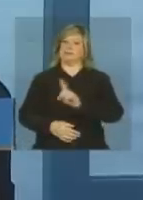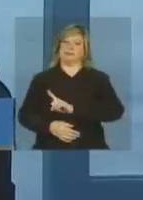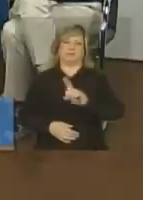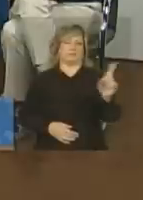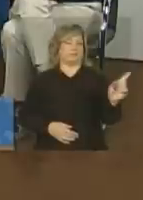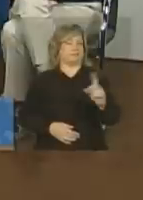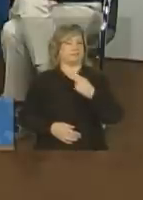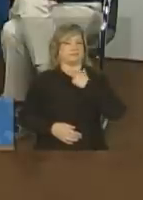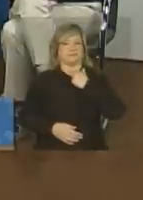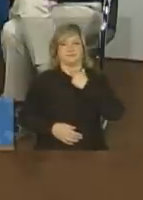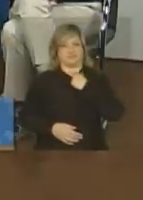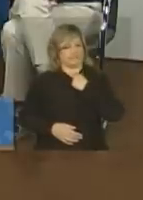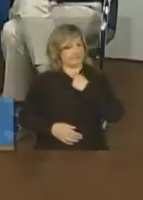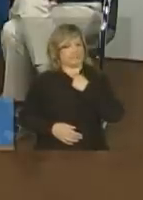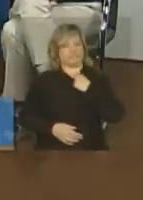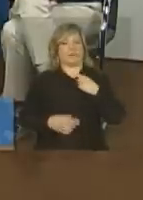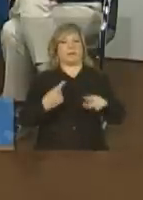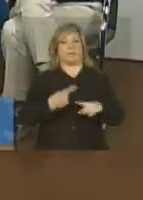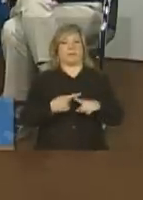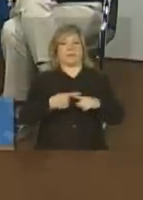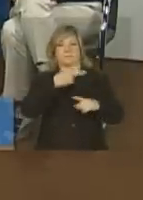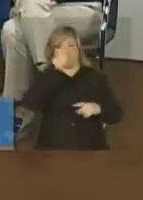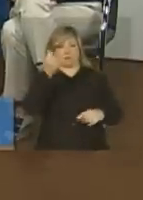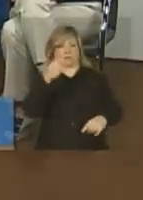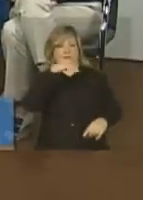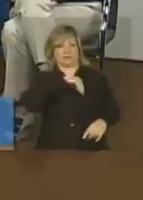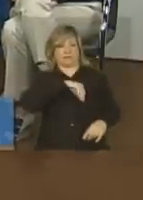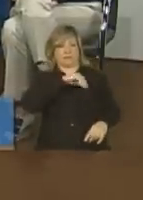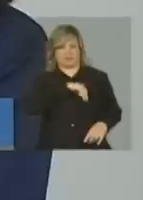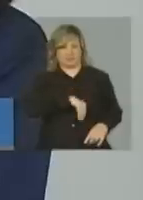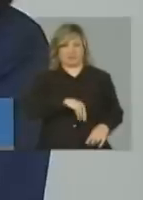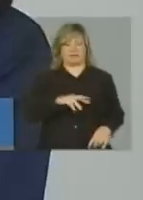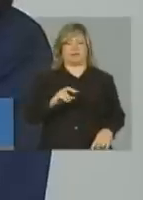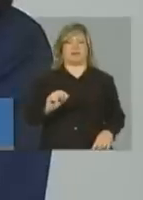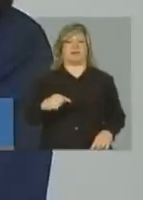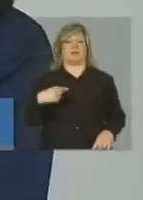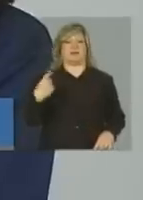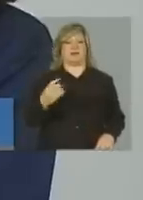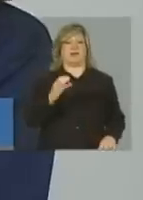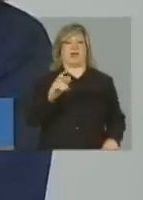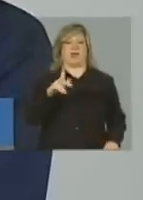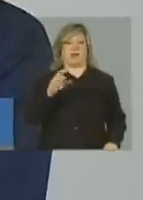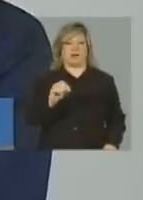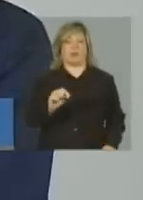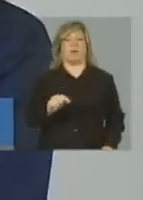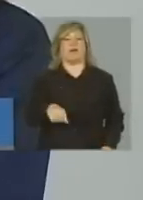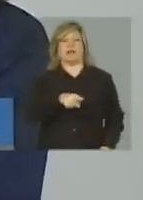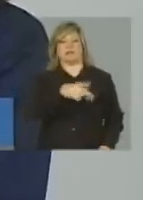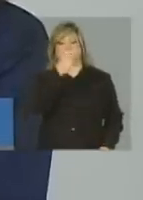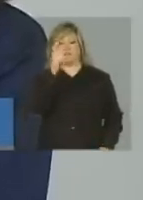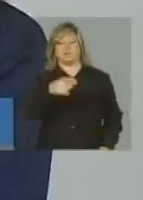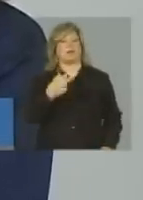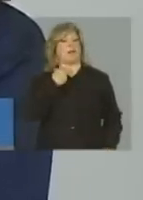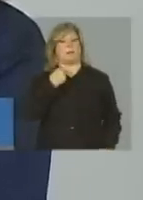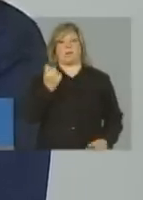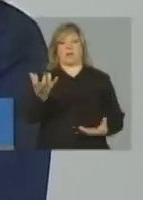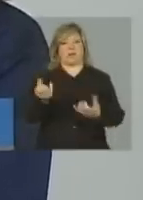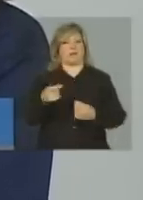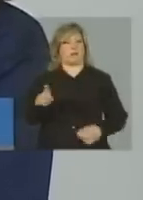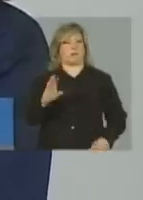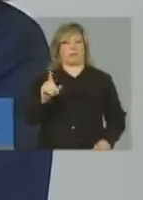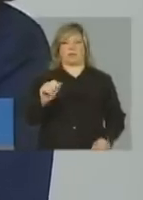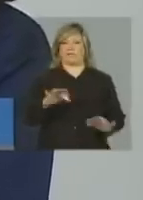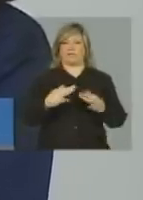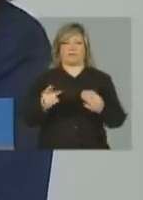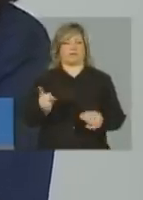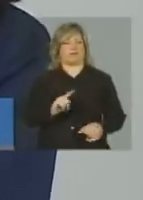Não pode. Cargo eletivo remunerado não pode ter, essa pessoa ela não pode ser beneficiária do programa